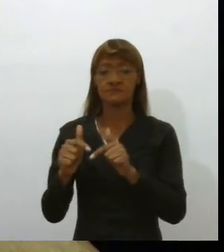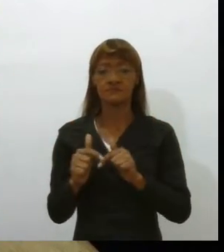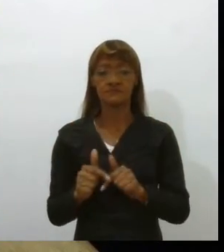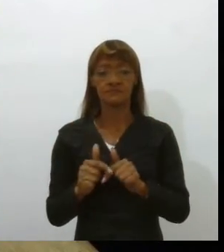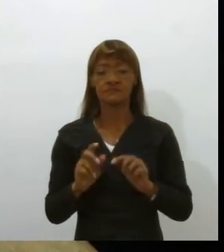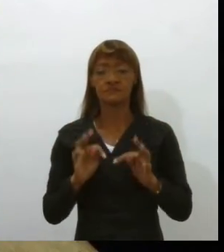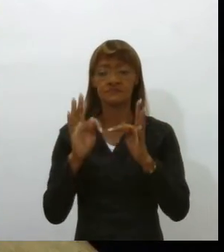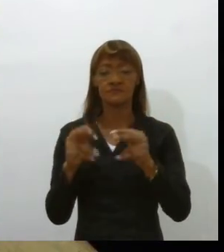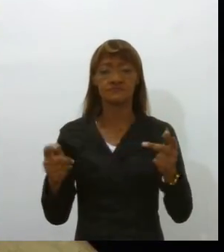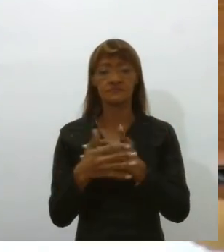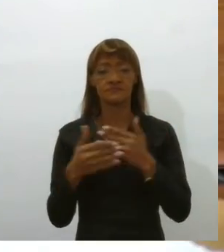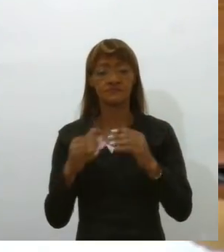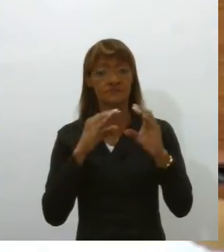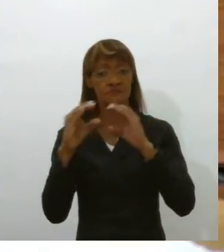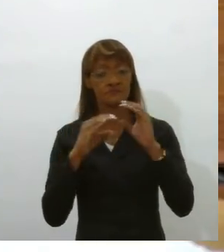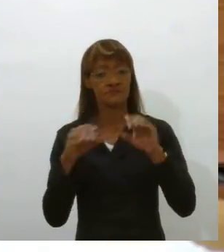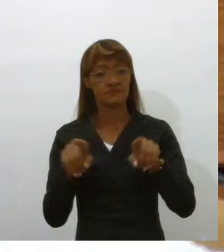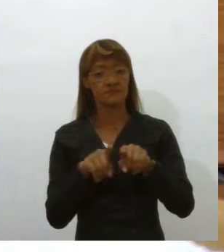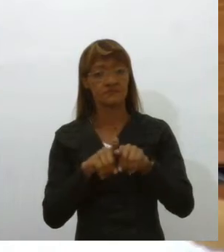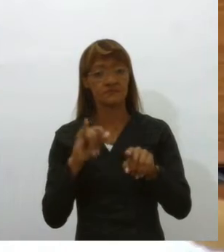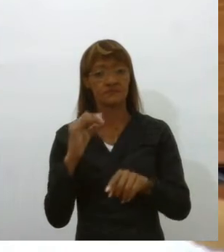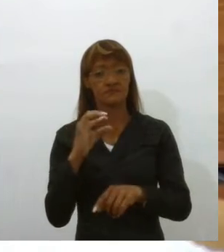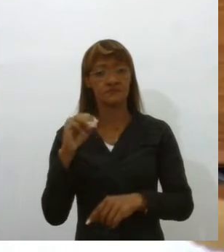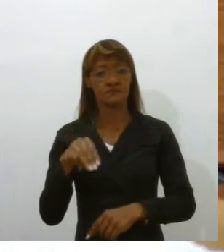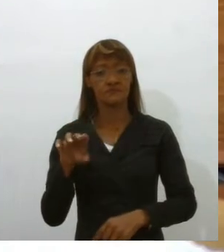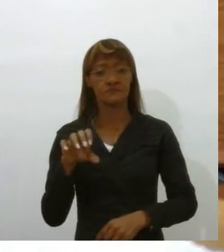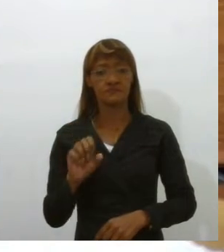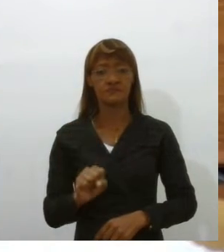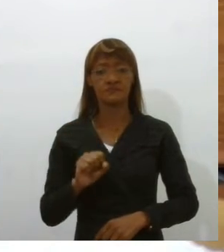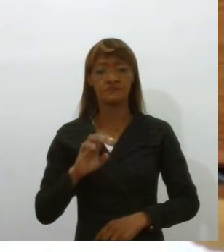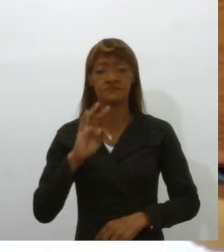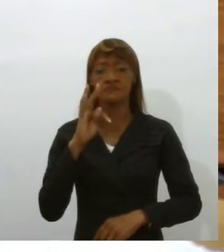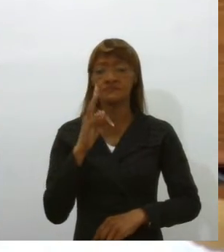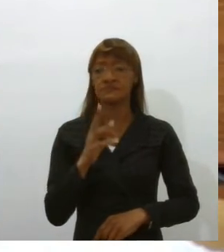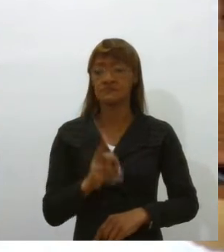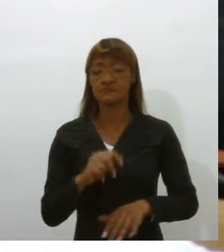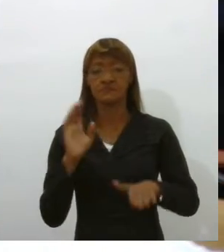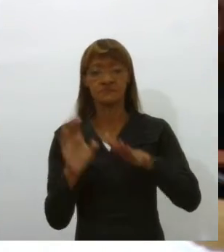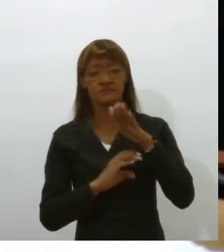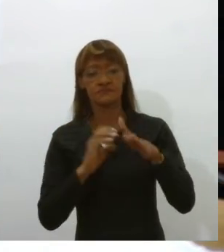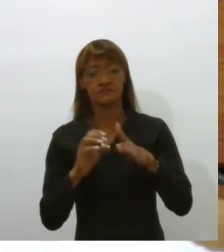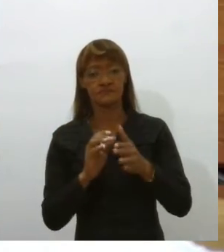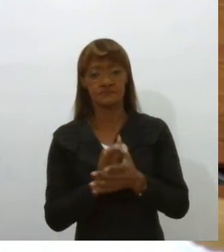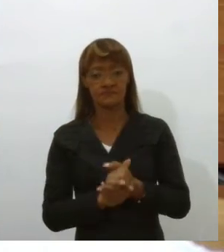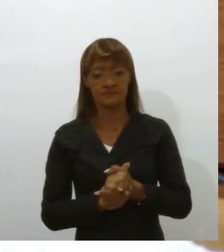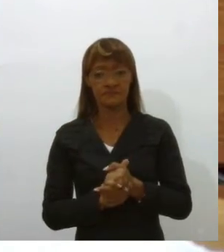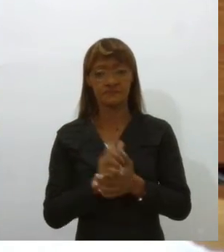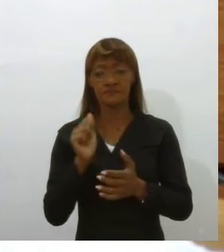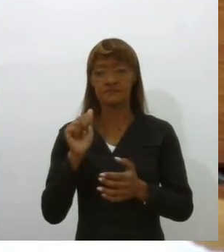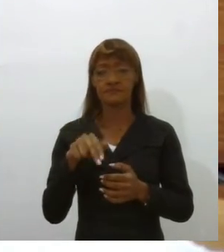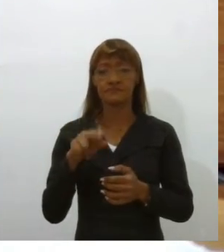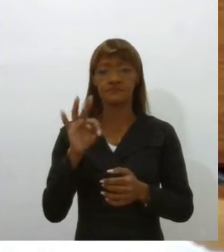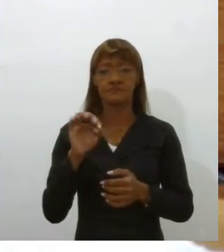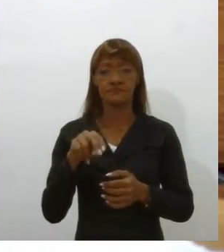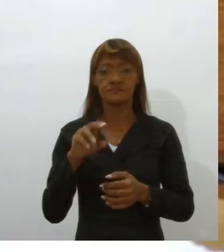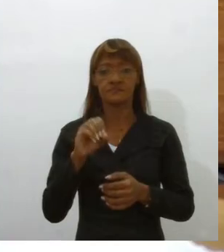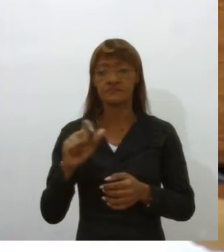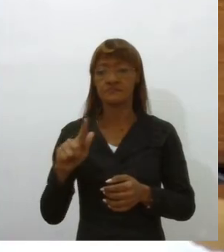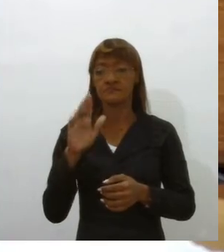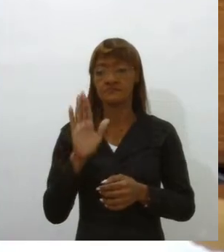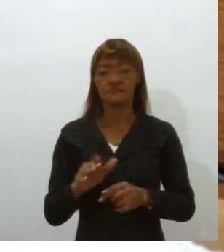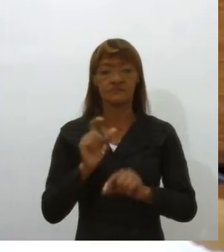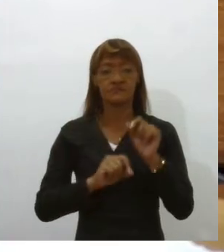comunicação, ICMS, aos produtores ou distribuidores do etanol. O intuito é o de, com a medida, buscar queda no